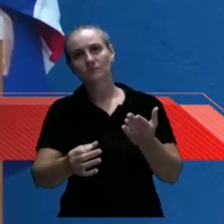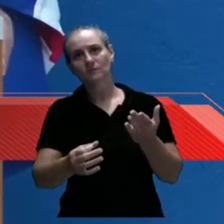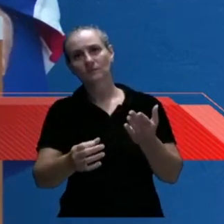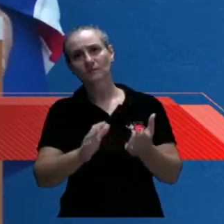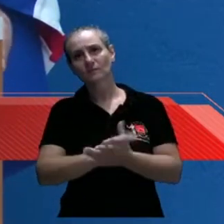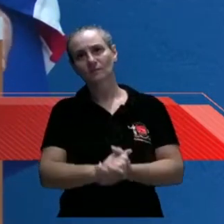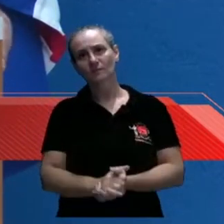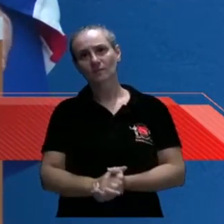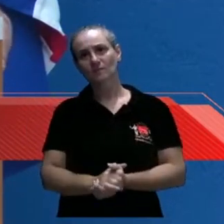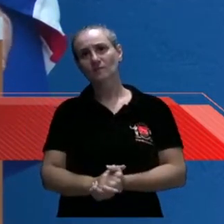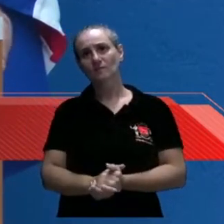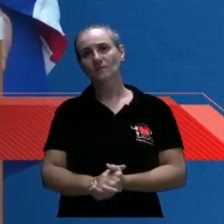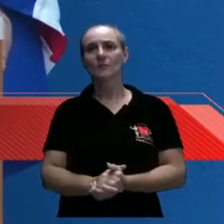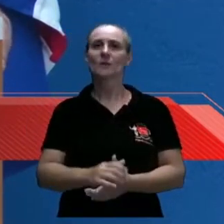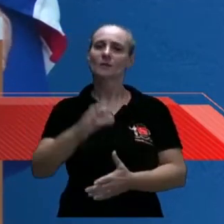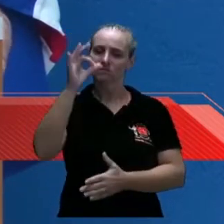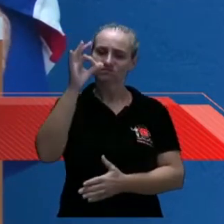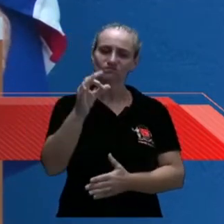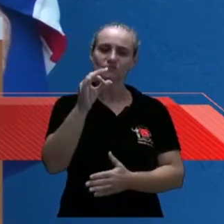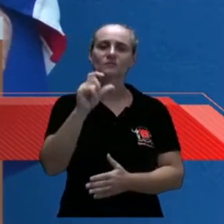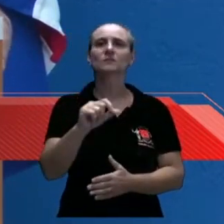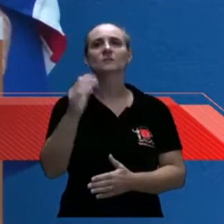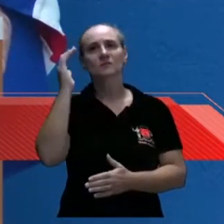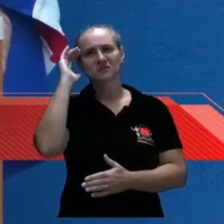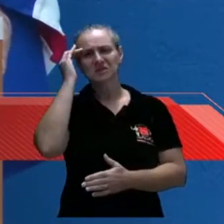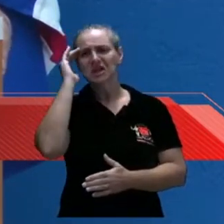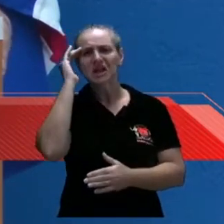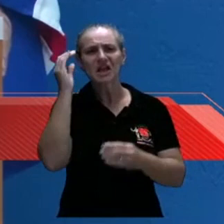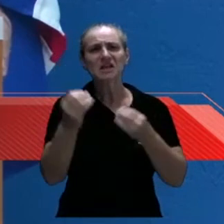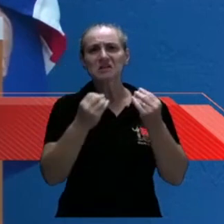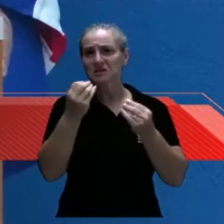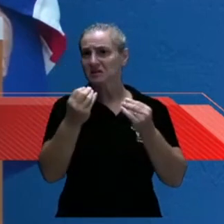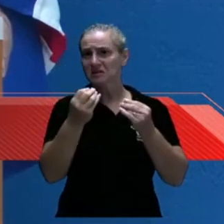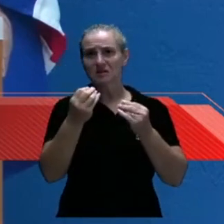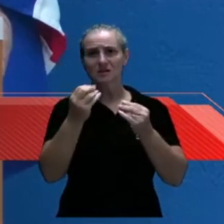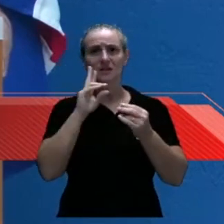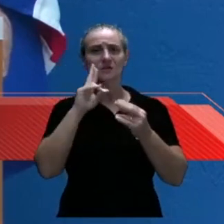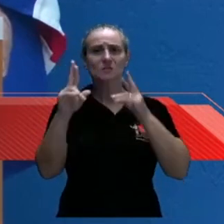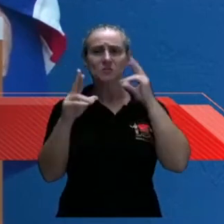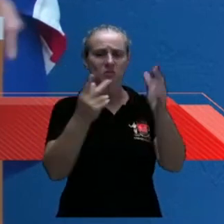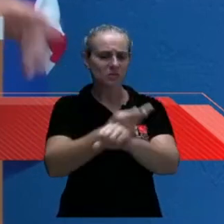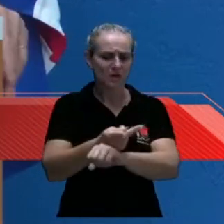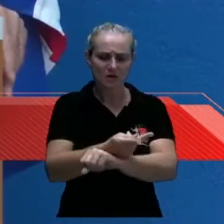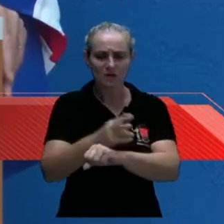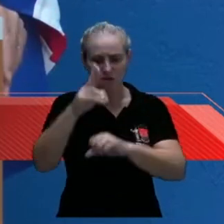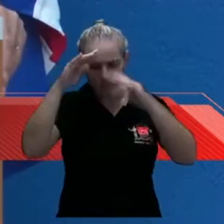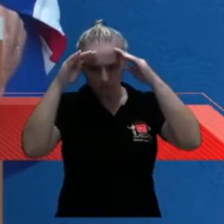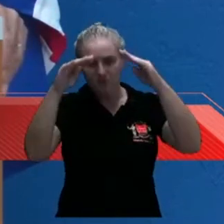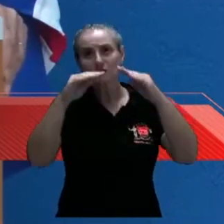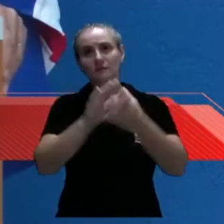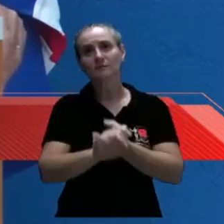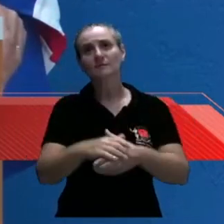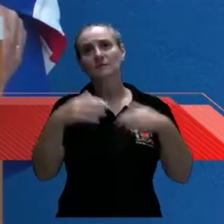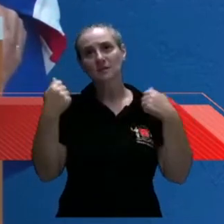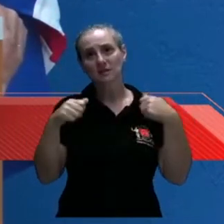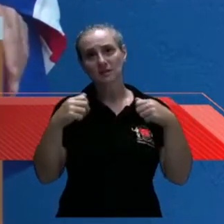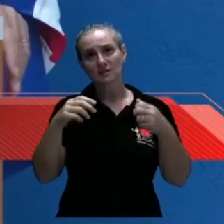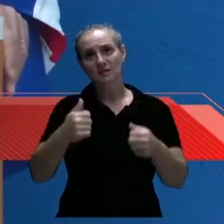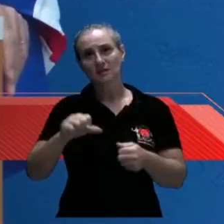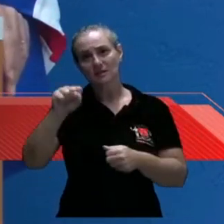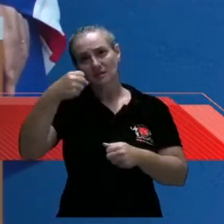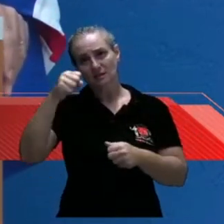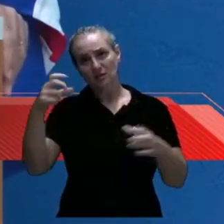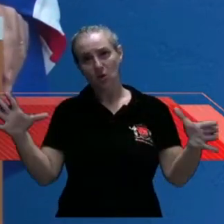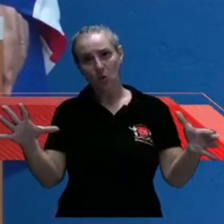descaso. Eu não sei que descaso é esse, não me interessa saber, nem vou procurar os responsáveis, mas eu acho que nós precisamos, sim,